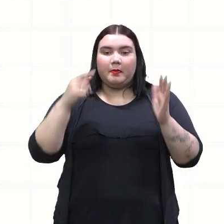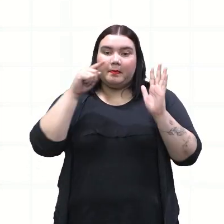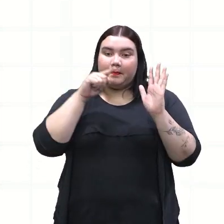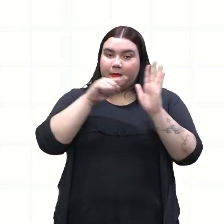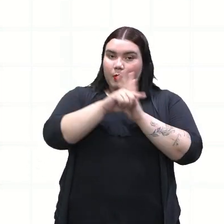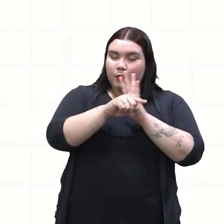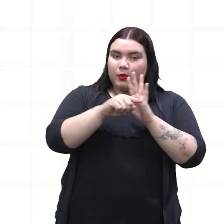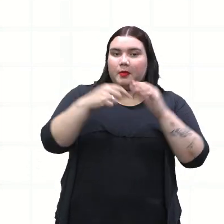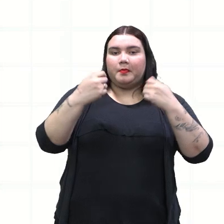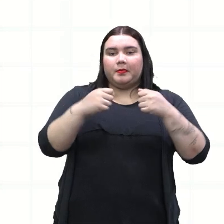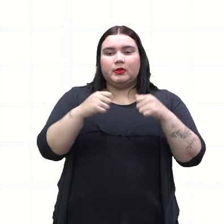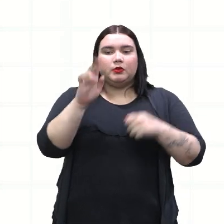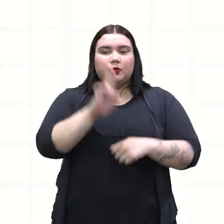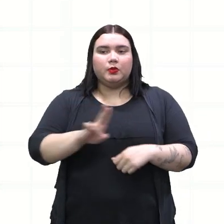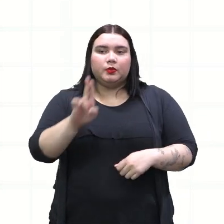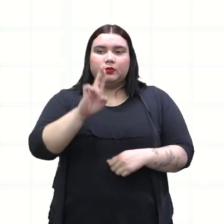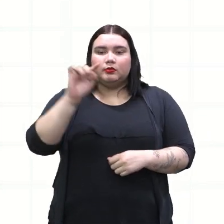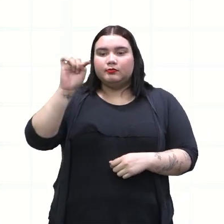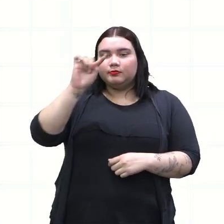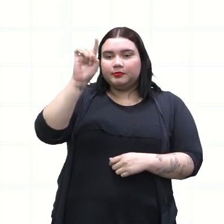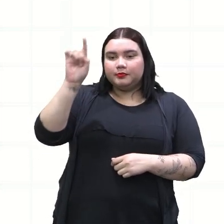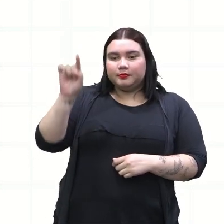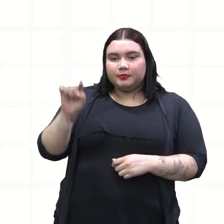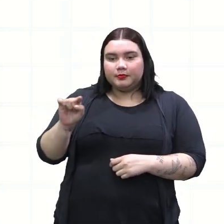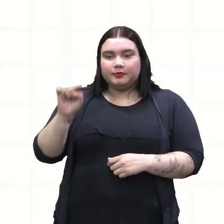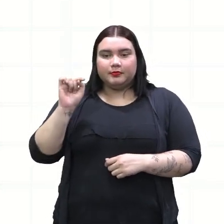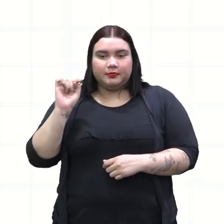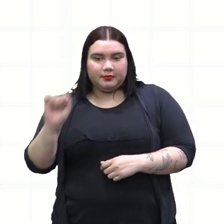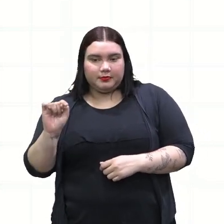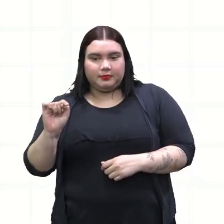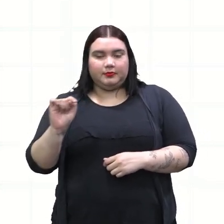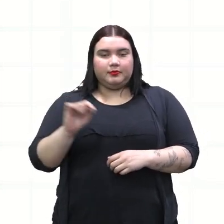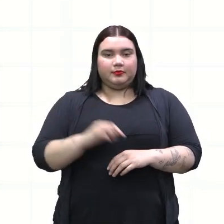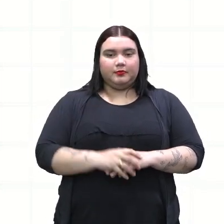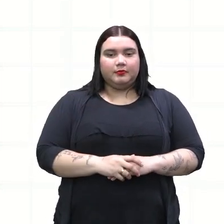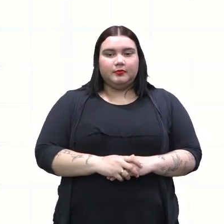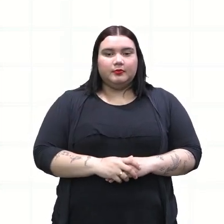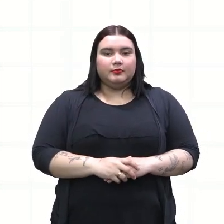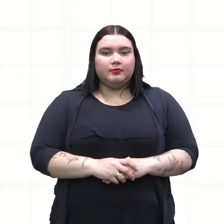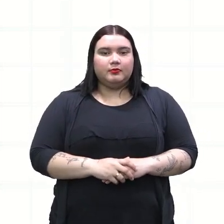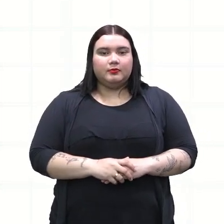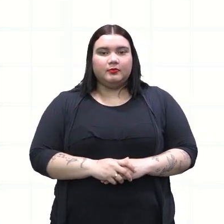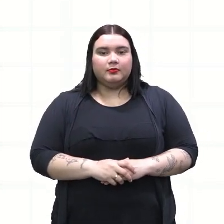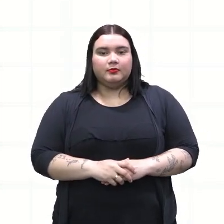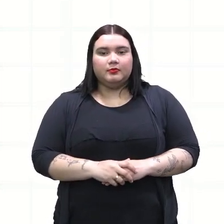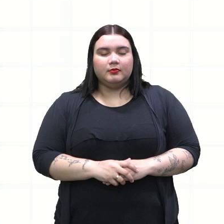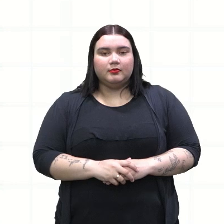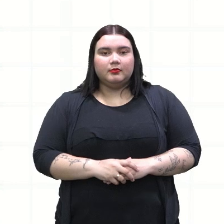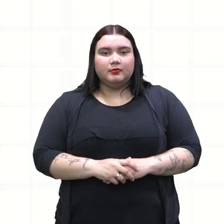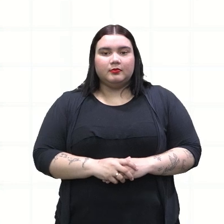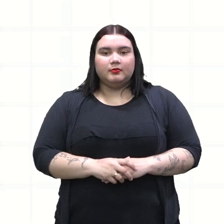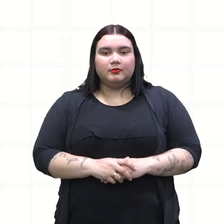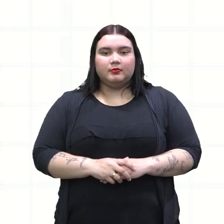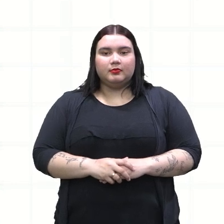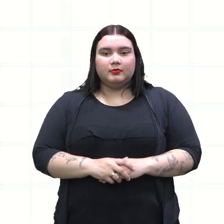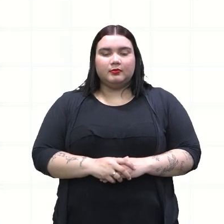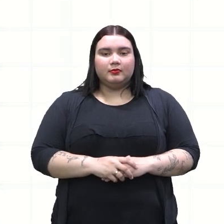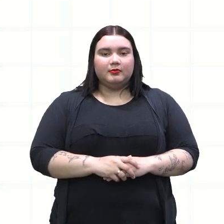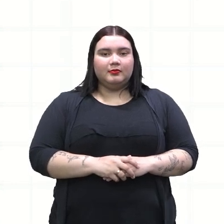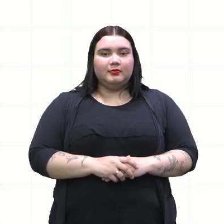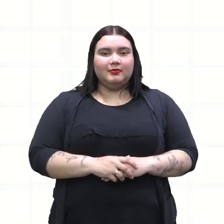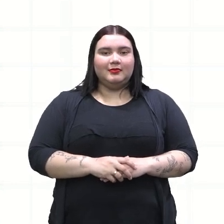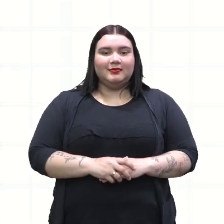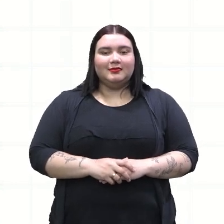então você finaliza ali com um ponto de interrogação. Will you marry me? Will you marry